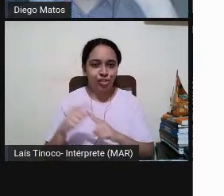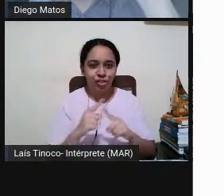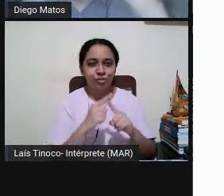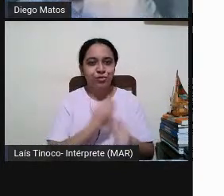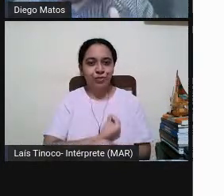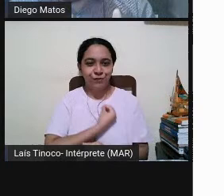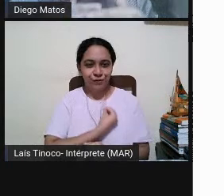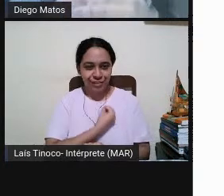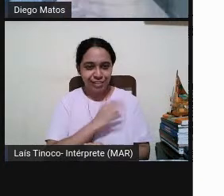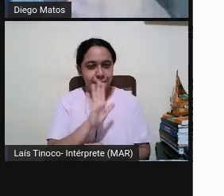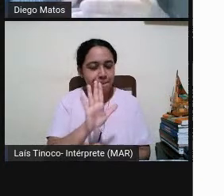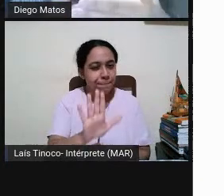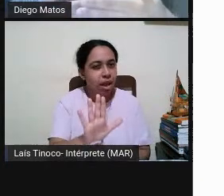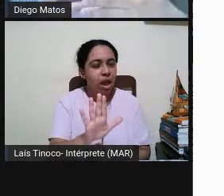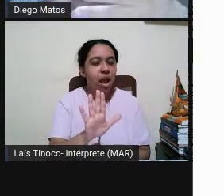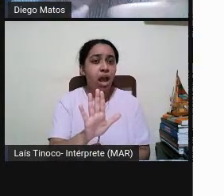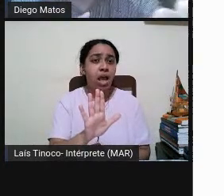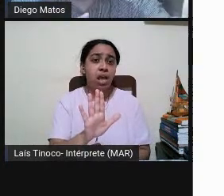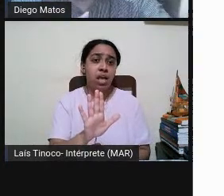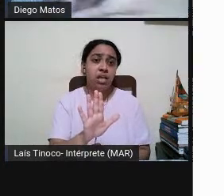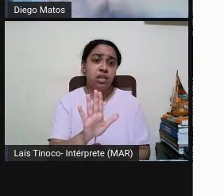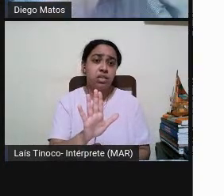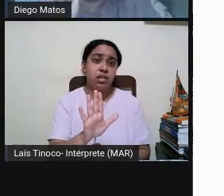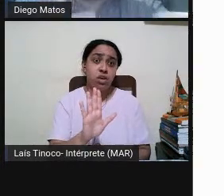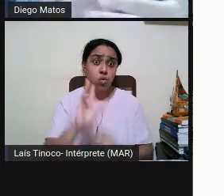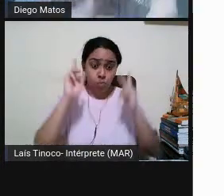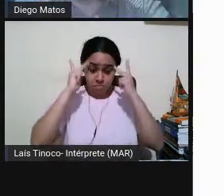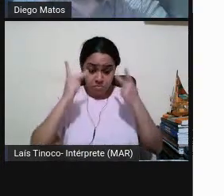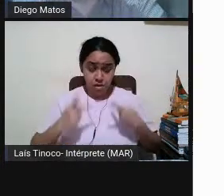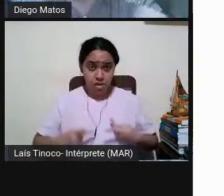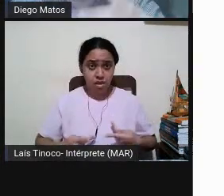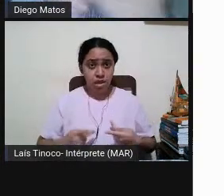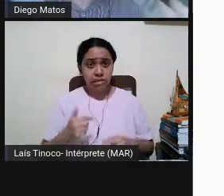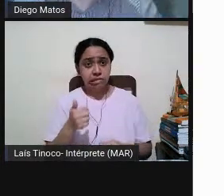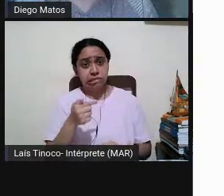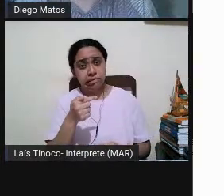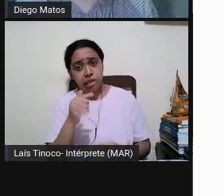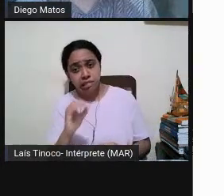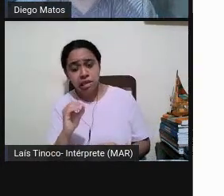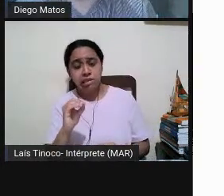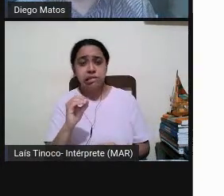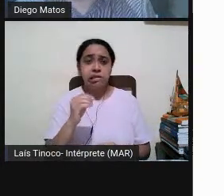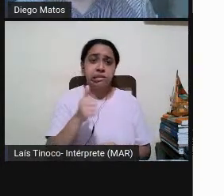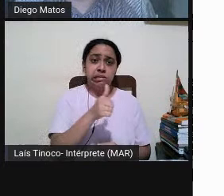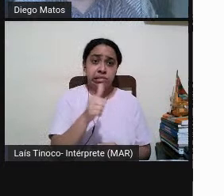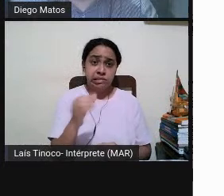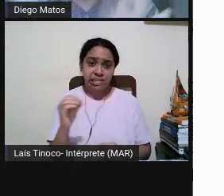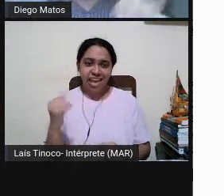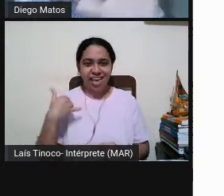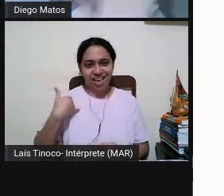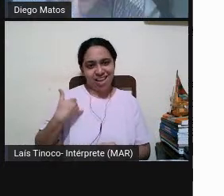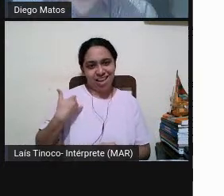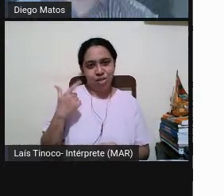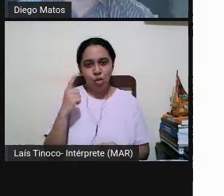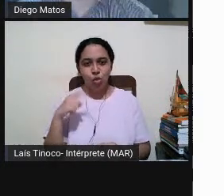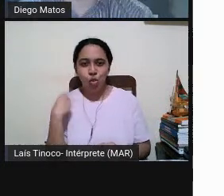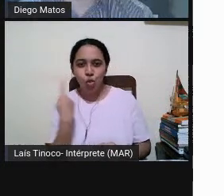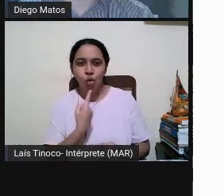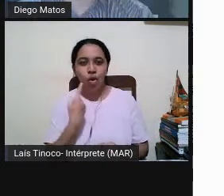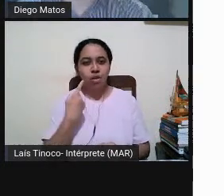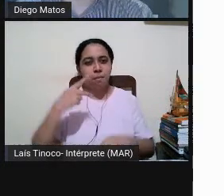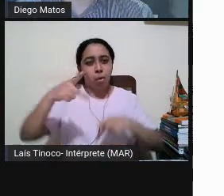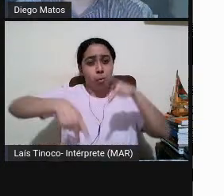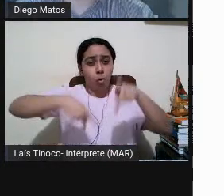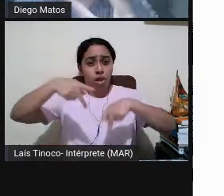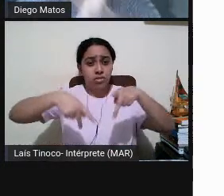mas pelo menos Nossa escala de vida humana 70 100 anos e beijar tá dando hoje em dia que a nossa média